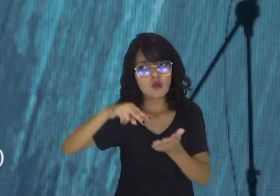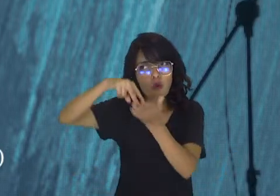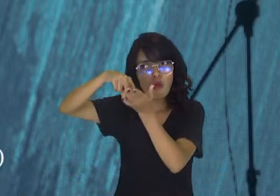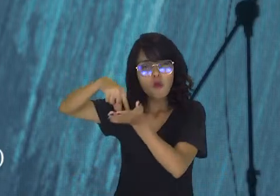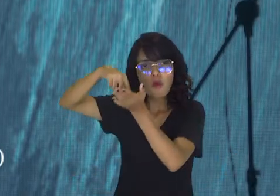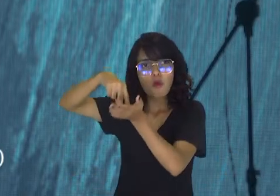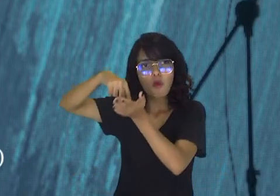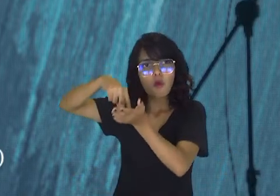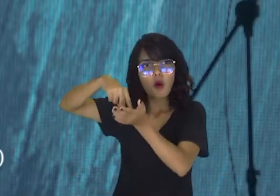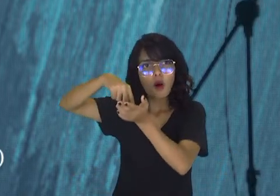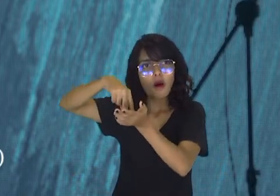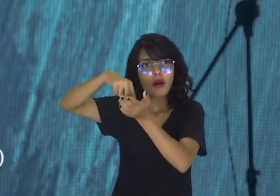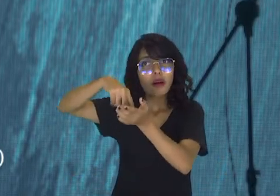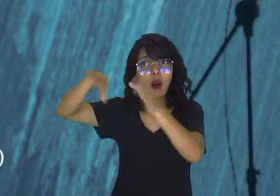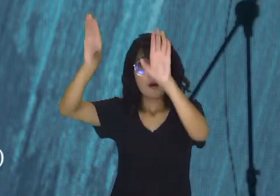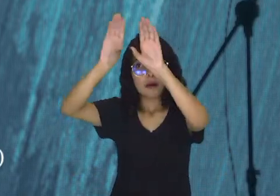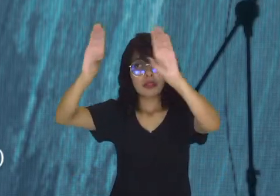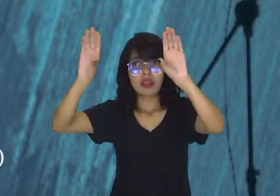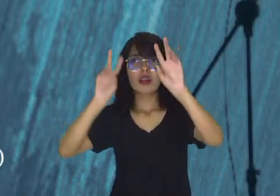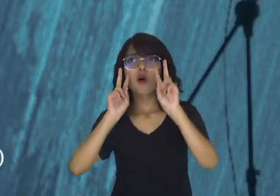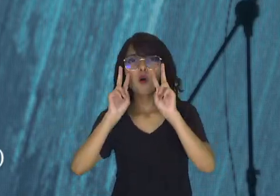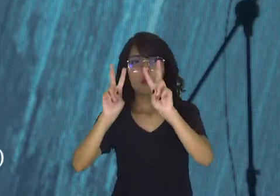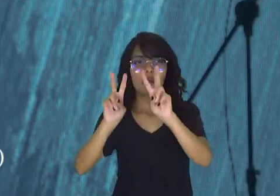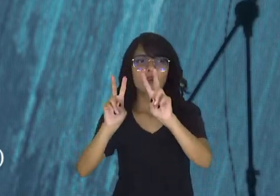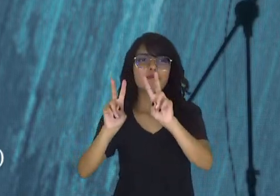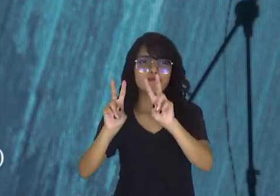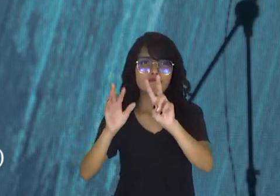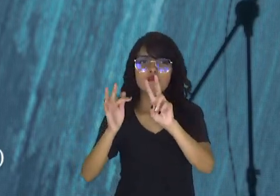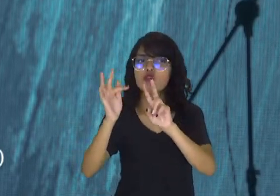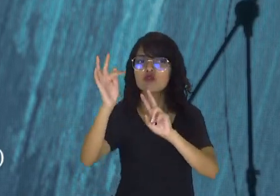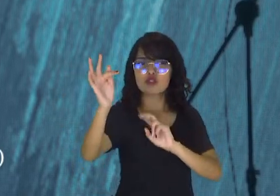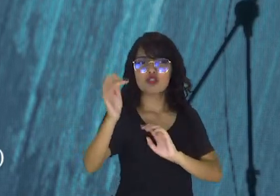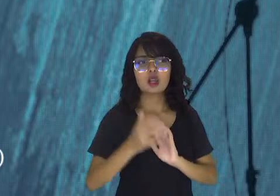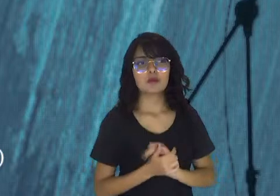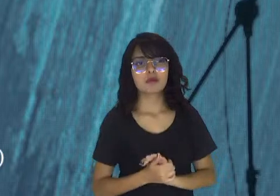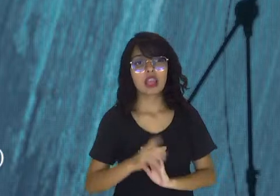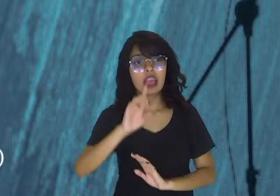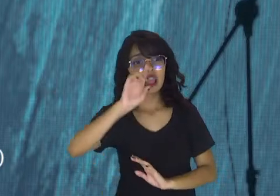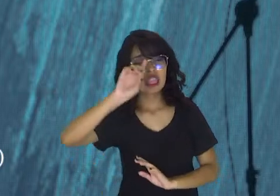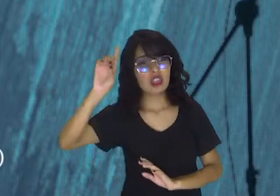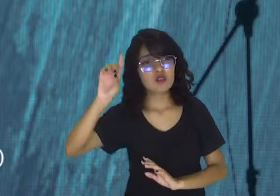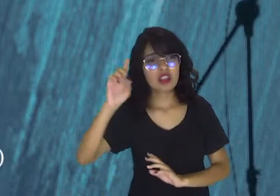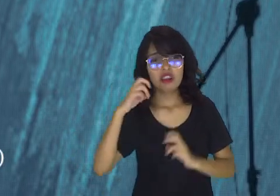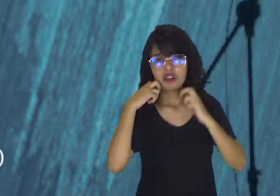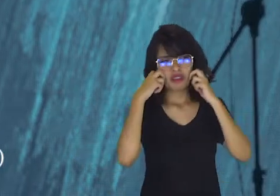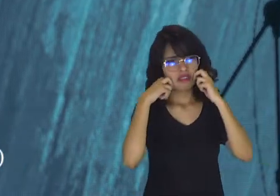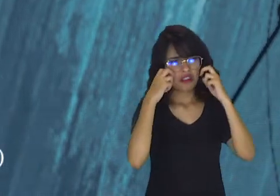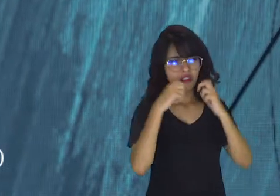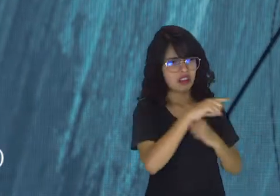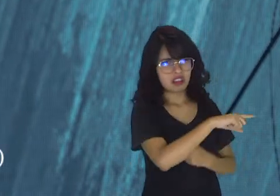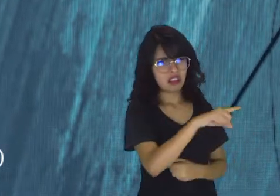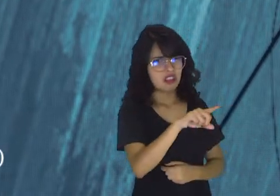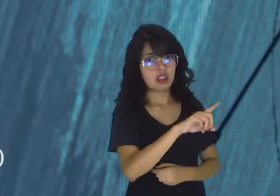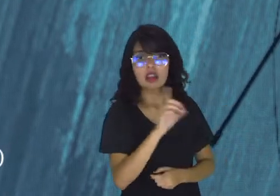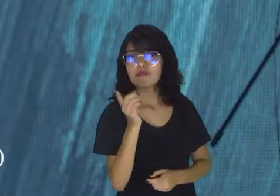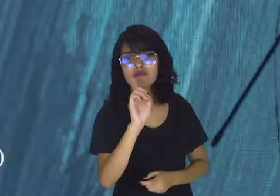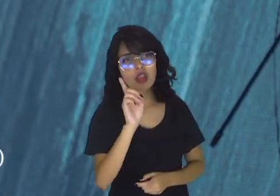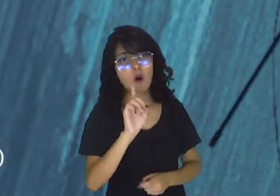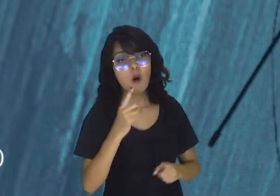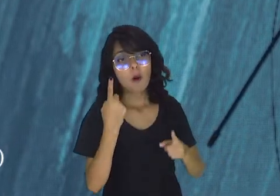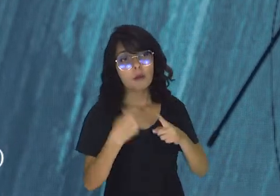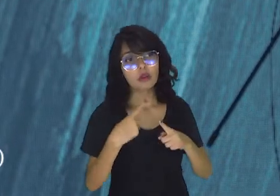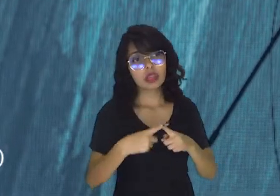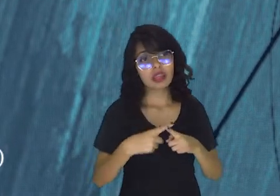aleluia. Pelo que Deus não se envergonha deles, de te chamar seu Deus, porque já lhes